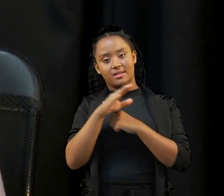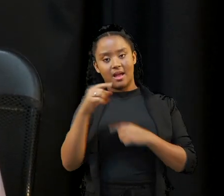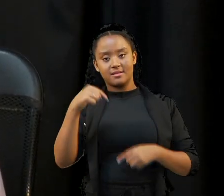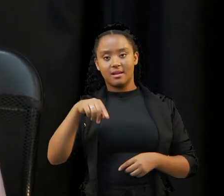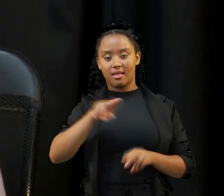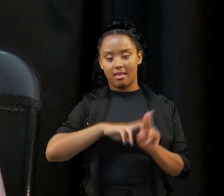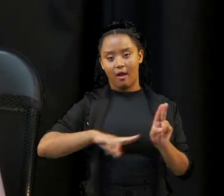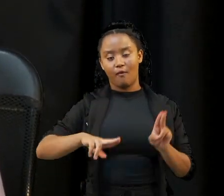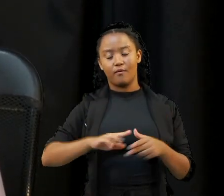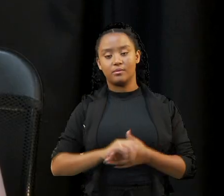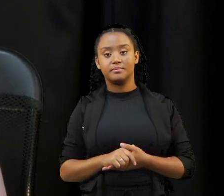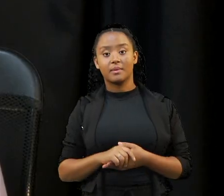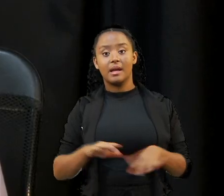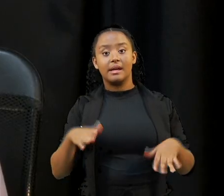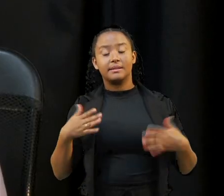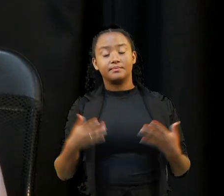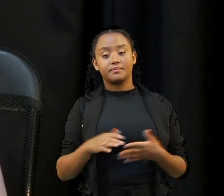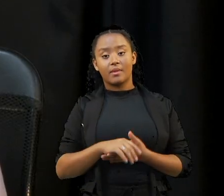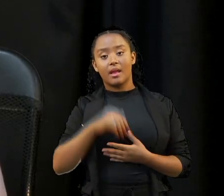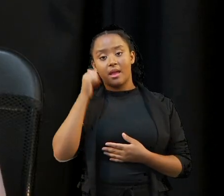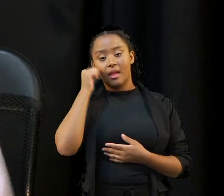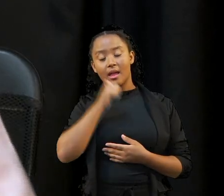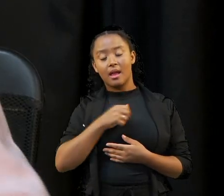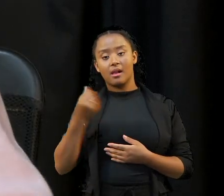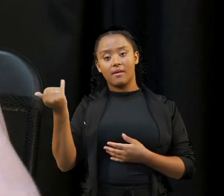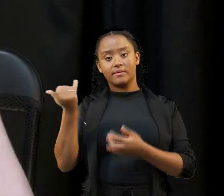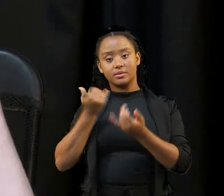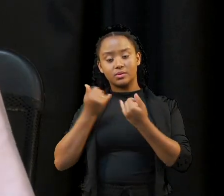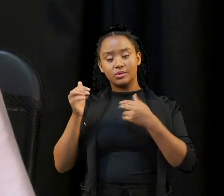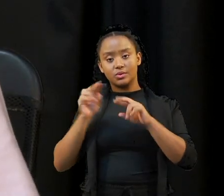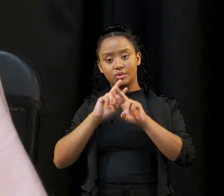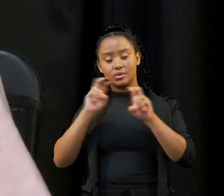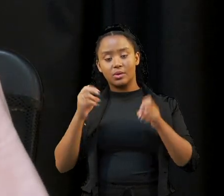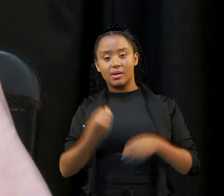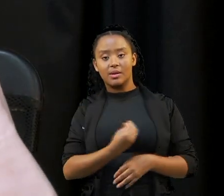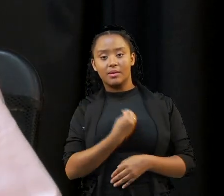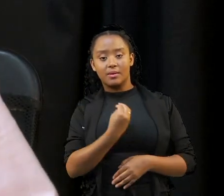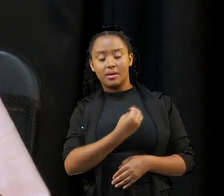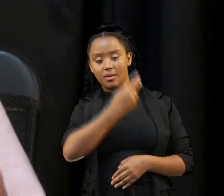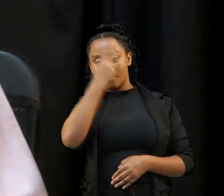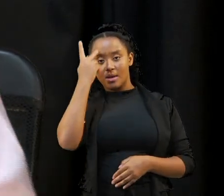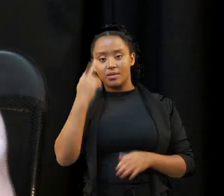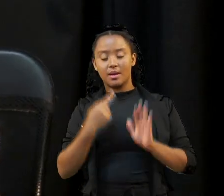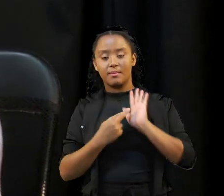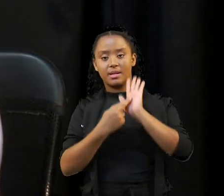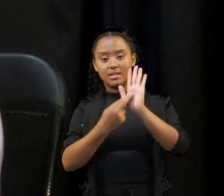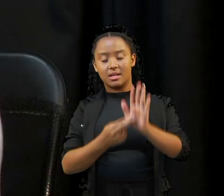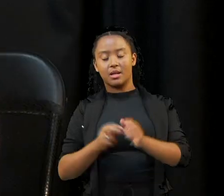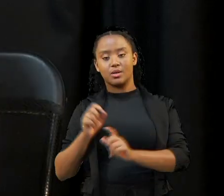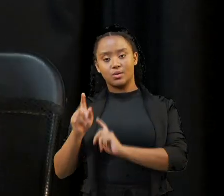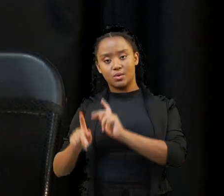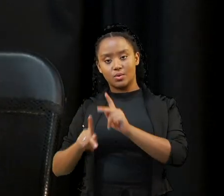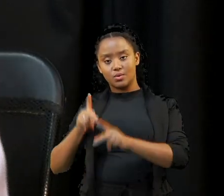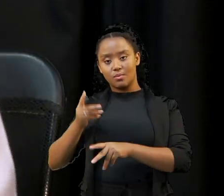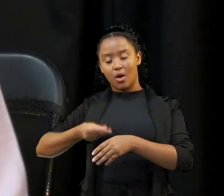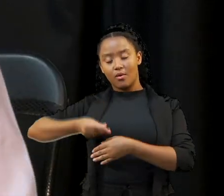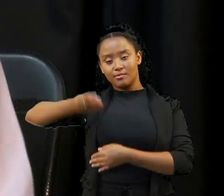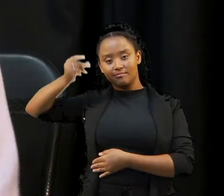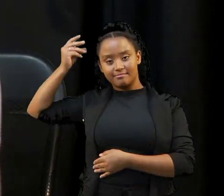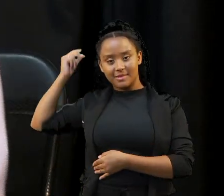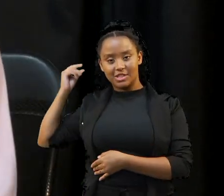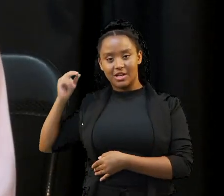Ciências Sociais da UFO. E ela vem trazer um pouco das suas vivências como uma representante dos povos